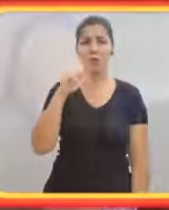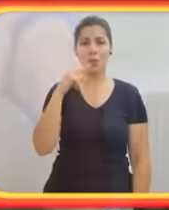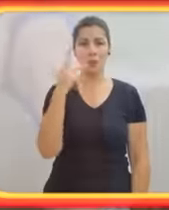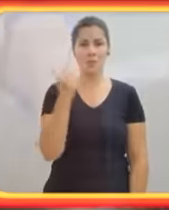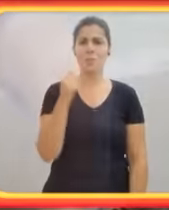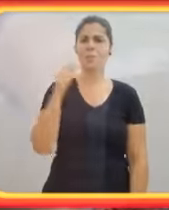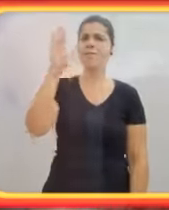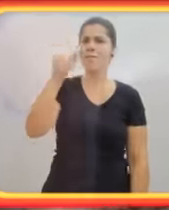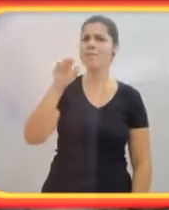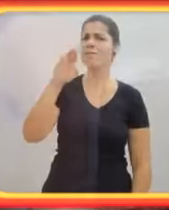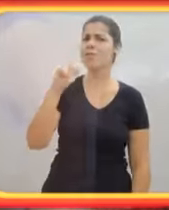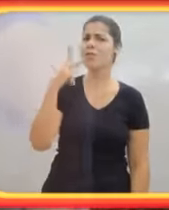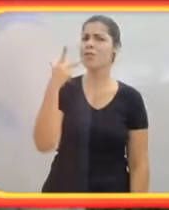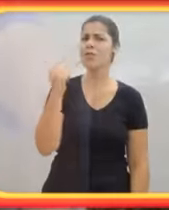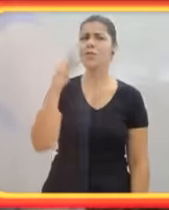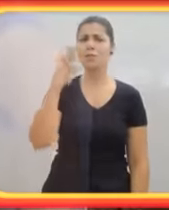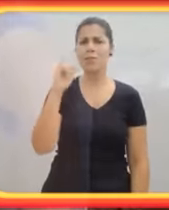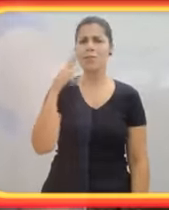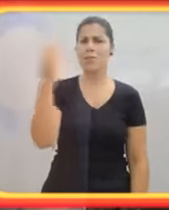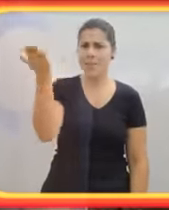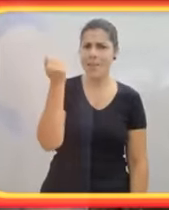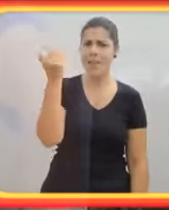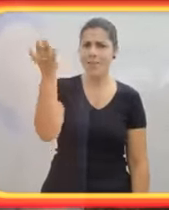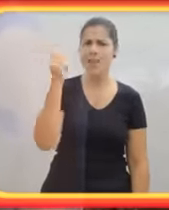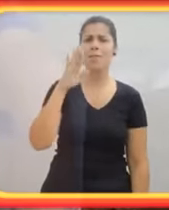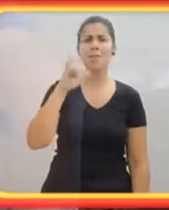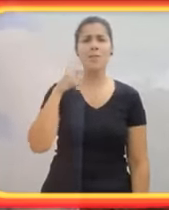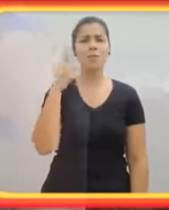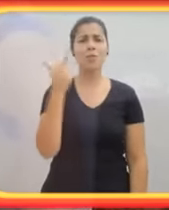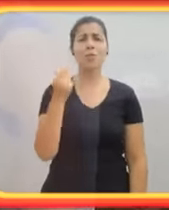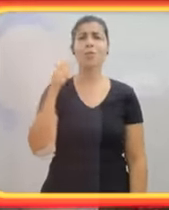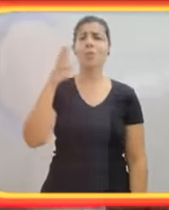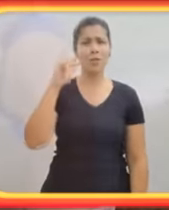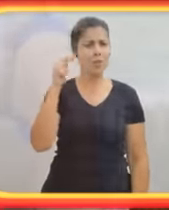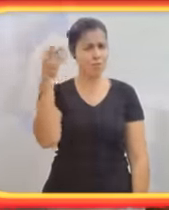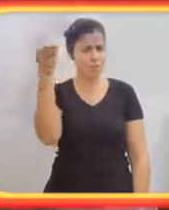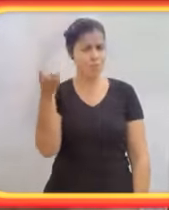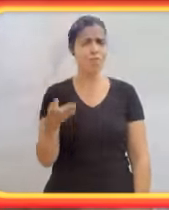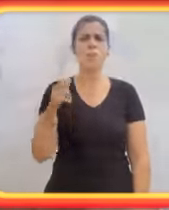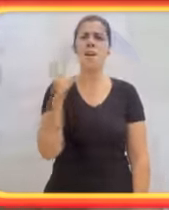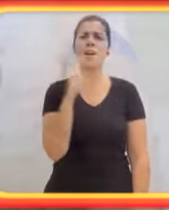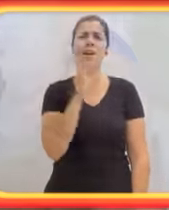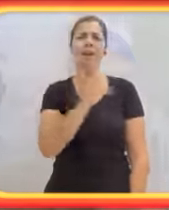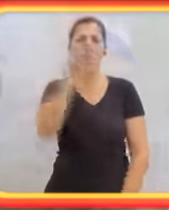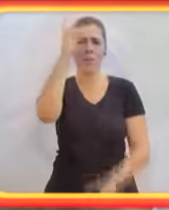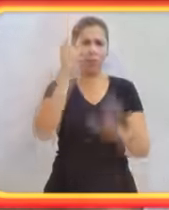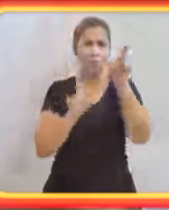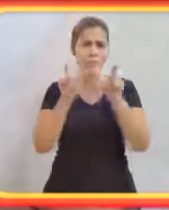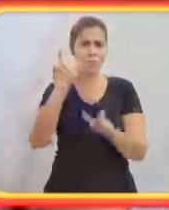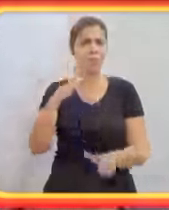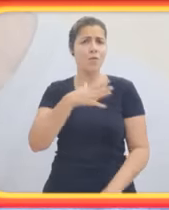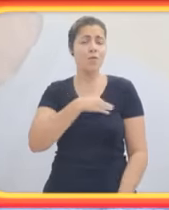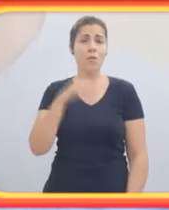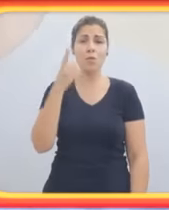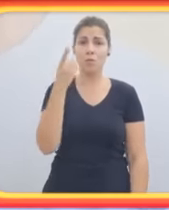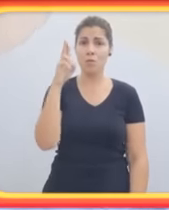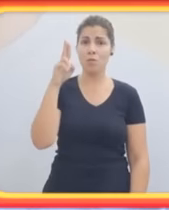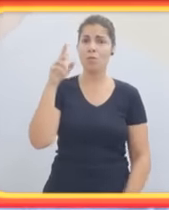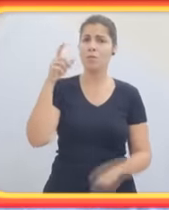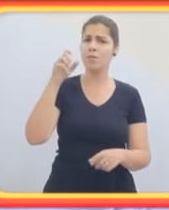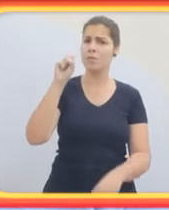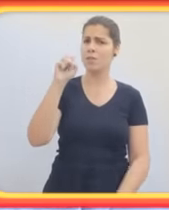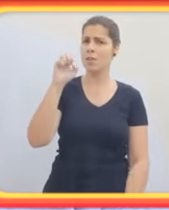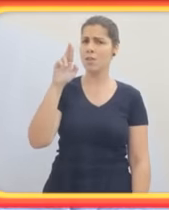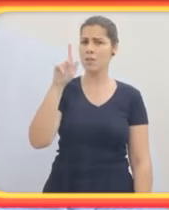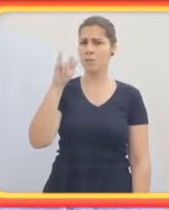o filho do nosso médico aqui do campo, que tá até ali, olha lá, tá lá, ele às vezes até participa das nossas peladas. Vou chamar